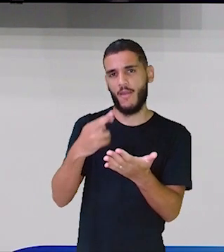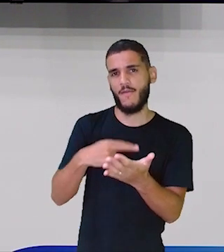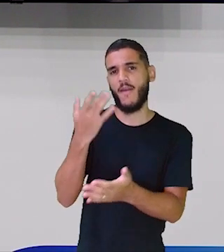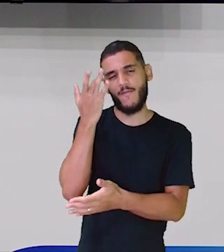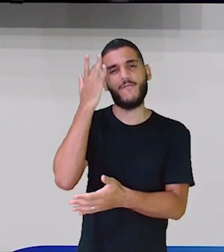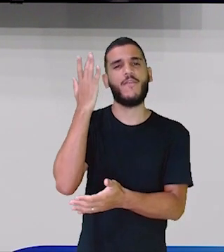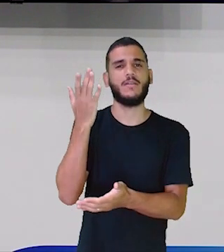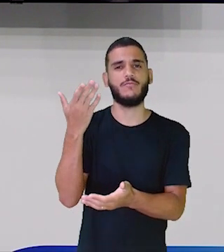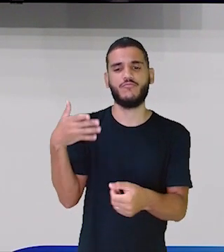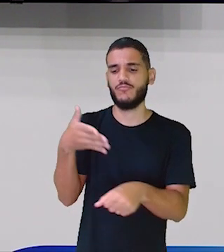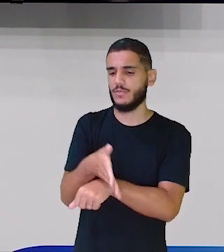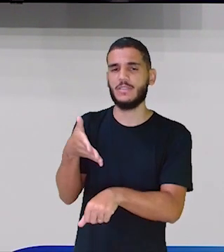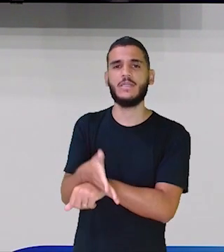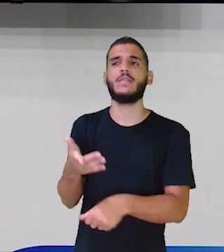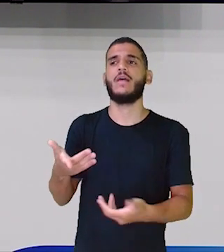de se acessar através,